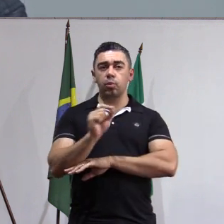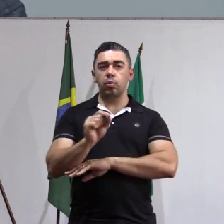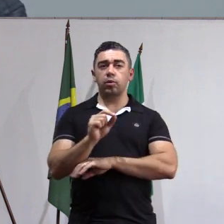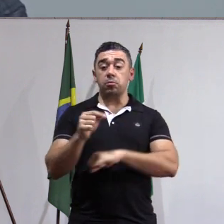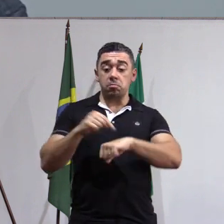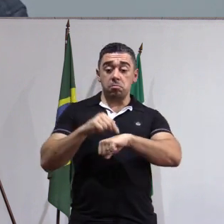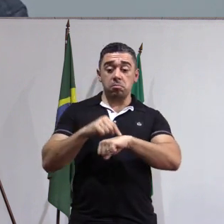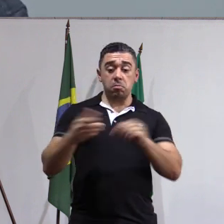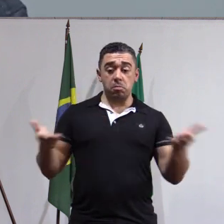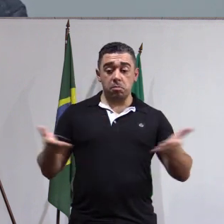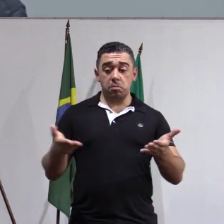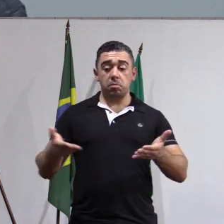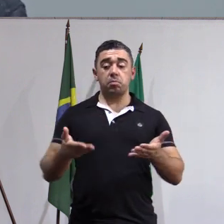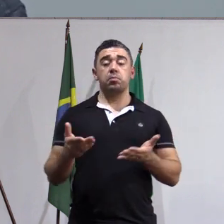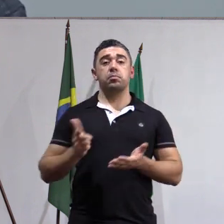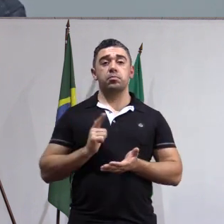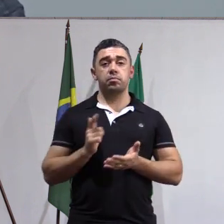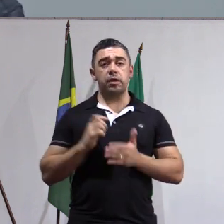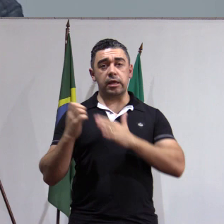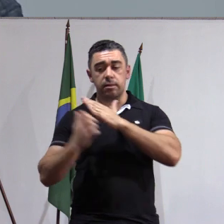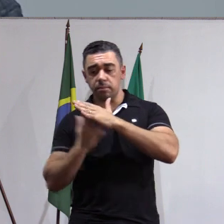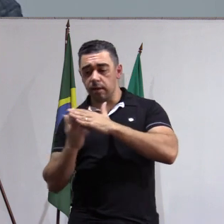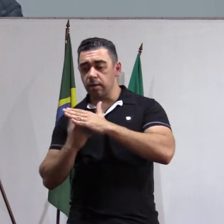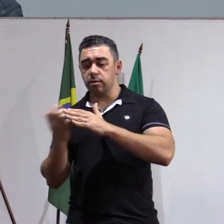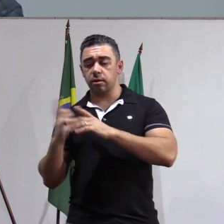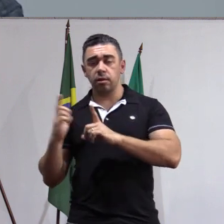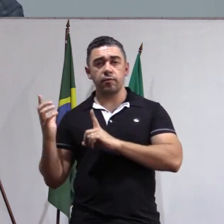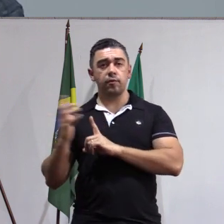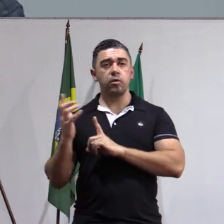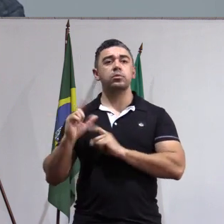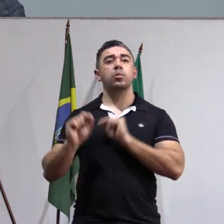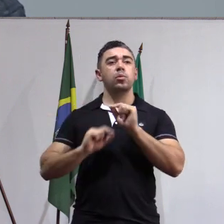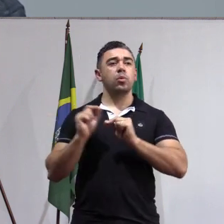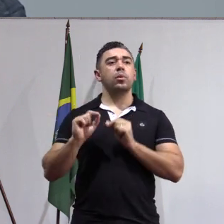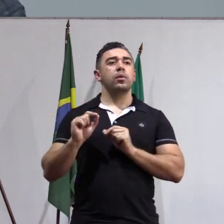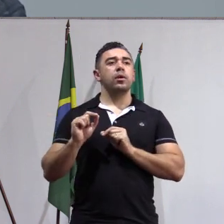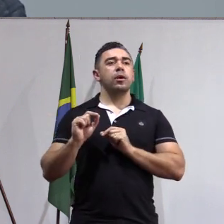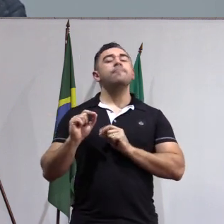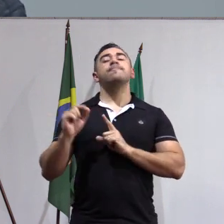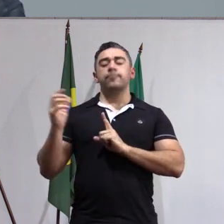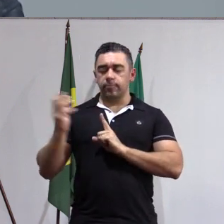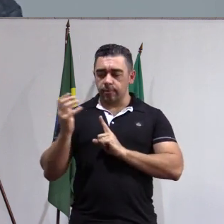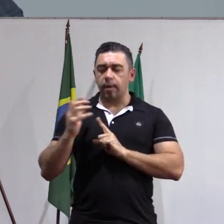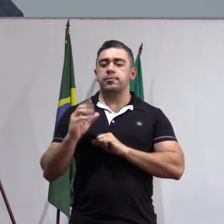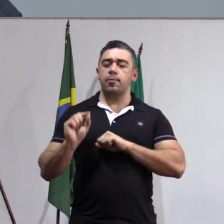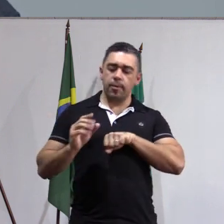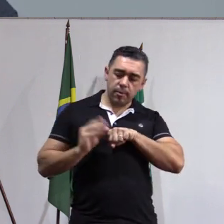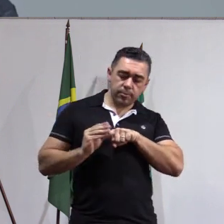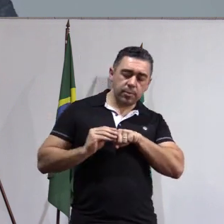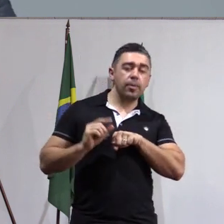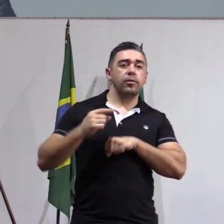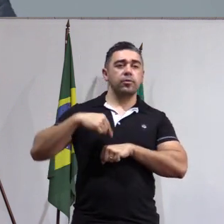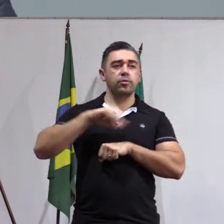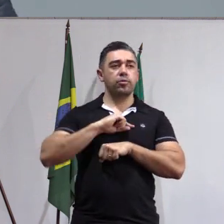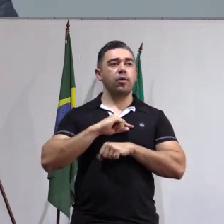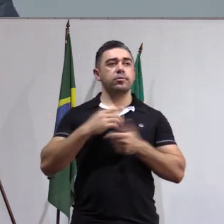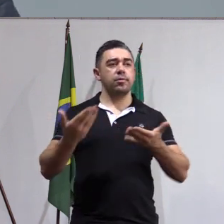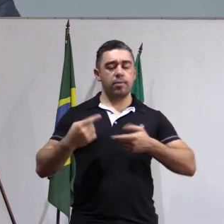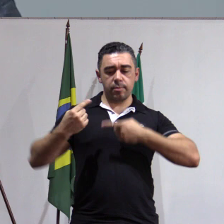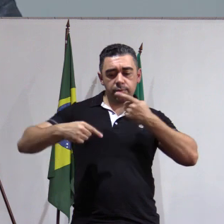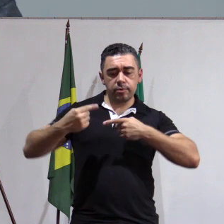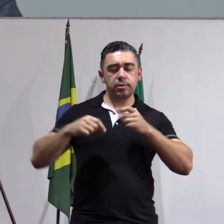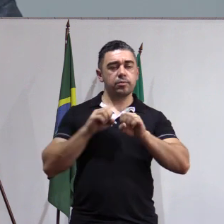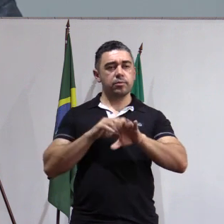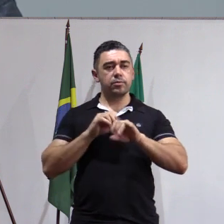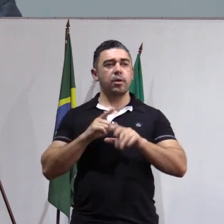imediatismo que a minuta induz tende a ferir a autonomia da produção de conhecimento que, nos termos de nossas políticas educacionais, tem